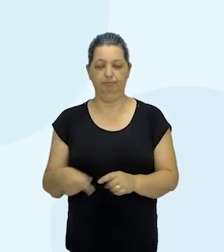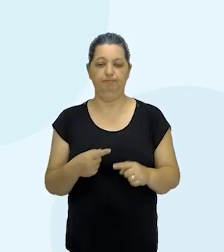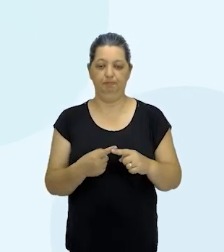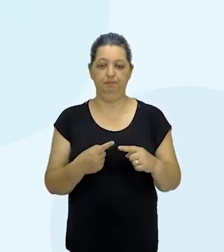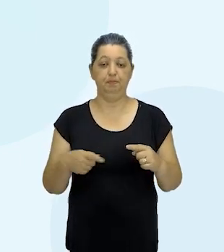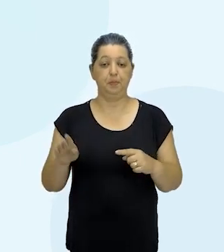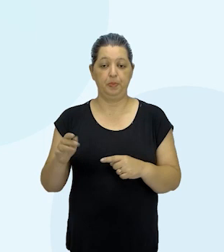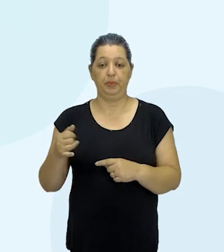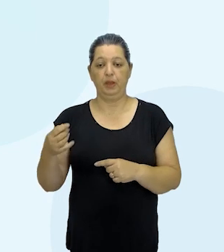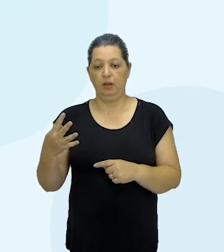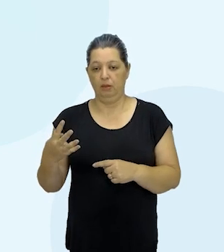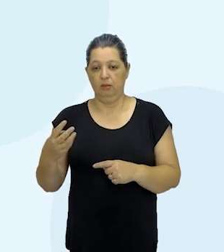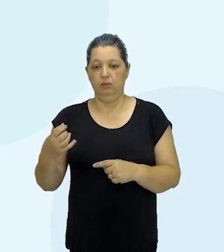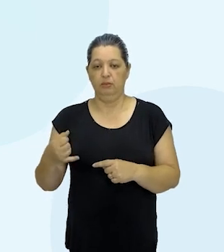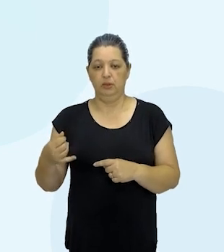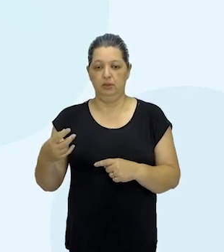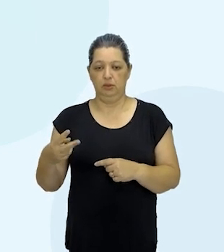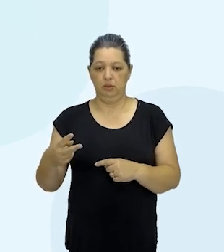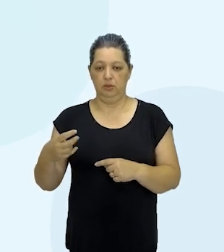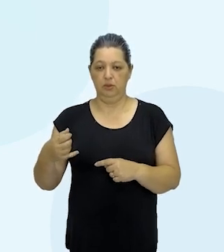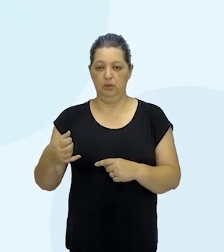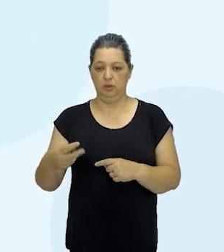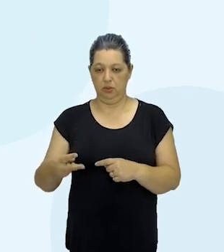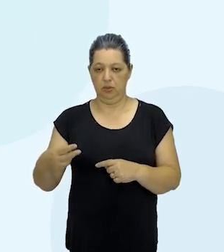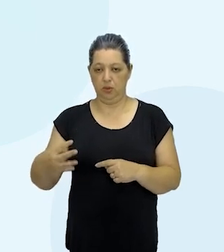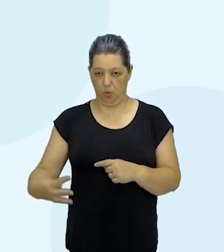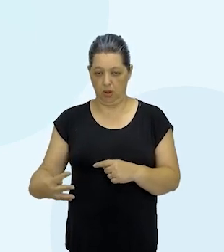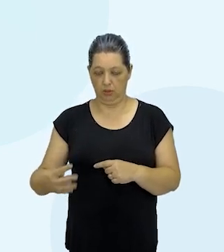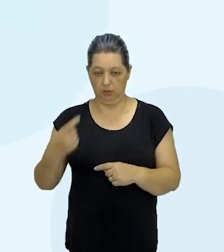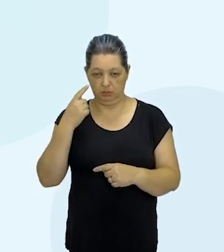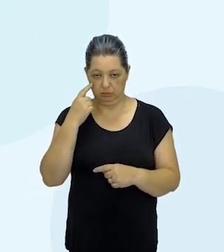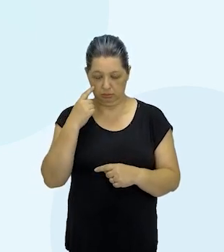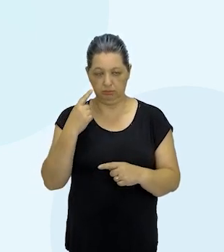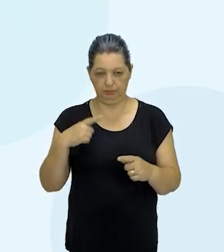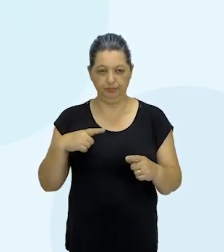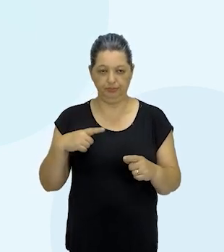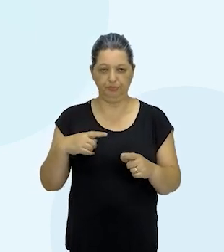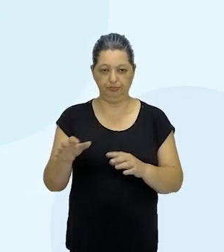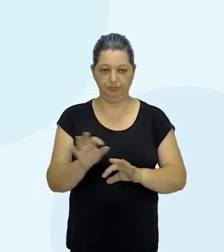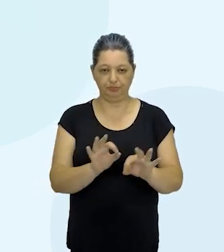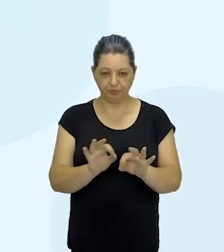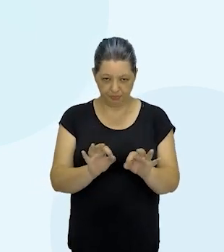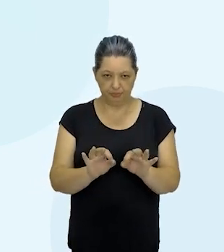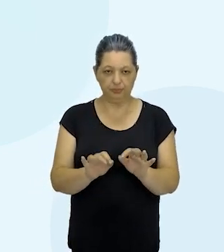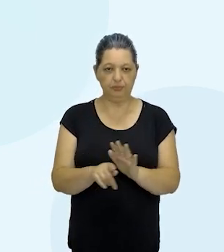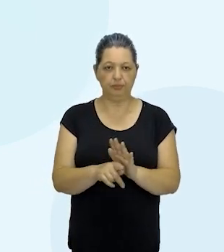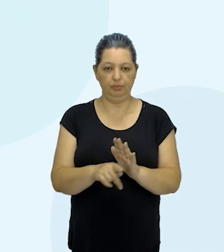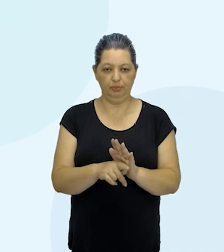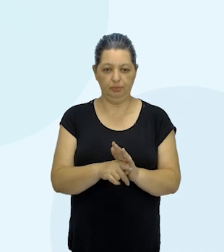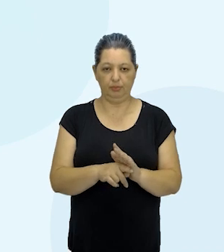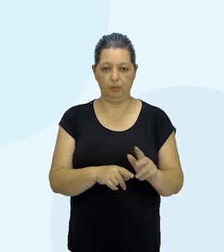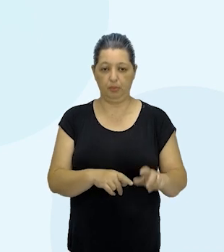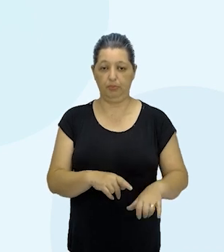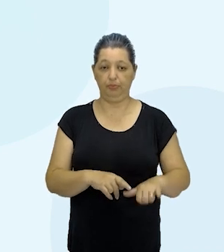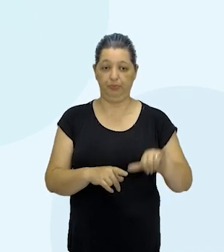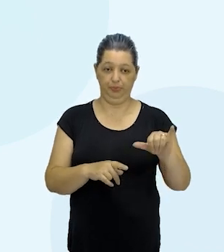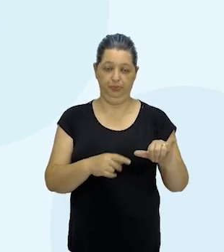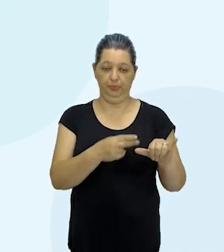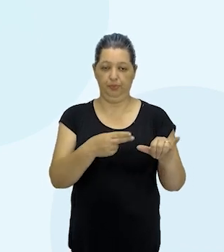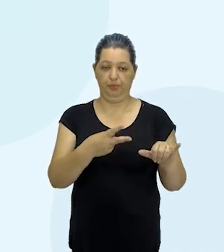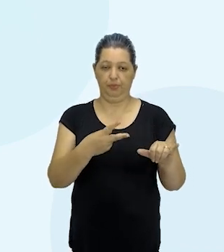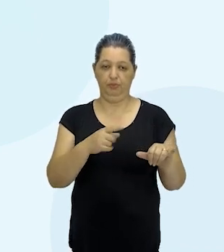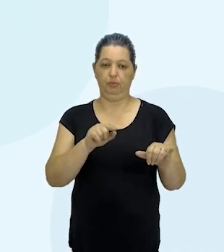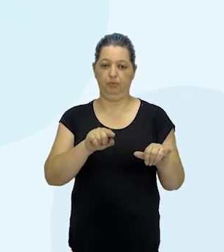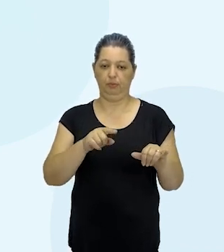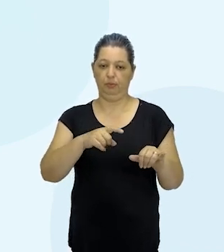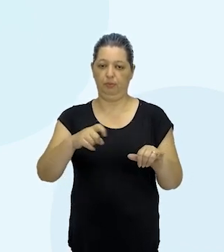conjunto B, menos 4, menos 2, 2 e 4. Você tinha a sua lei de formação, y igual a 2 vezes x. Você já fez a ligação,